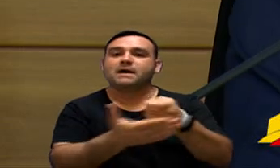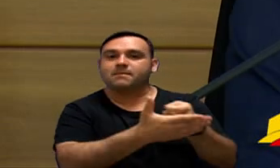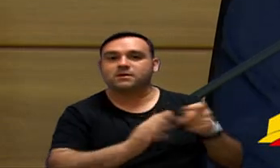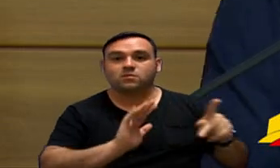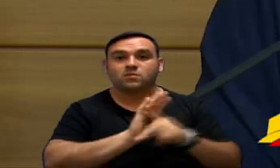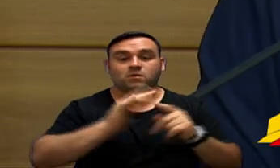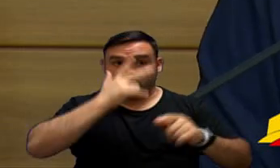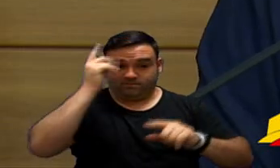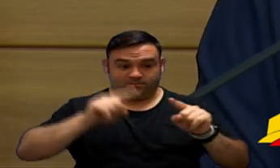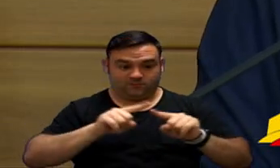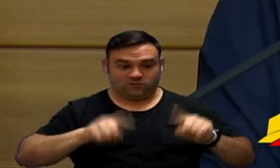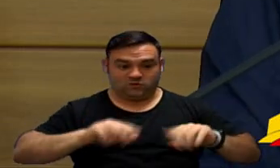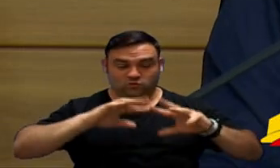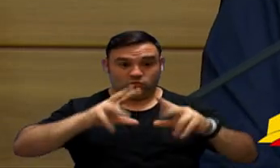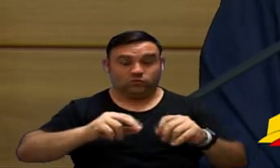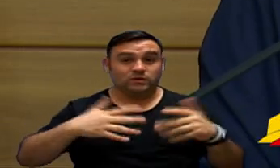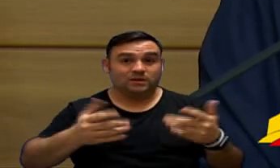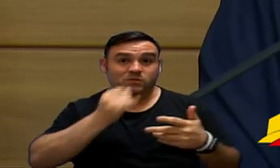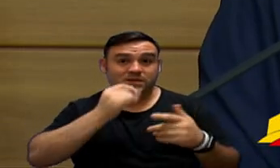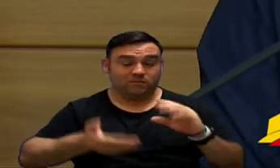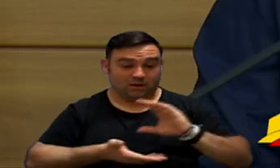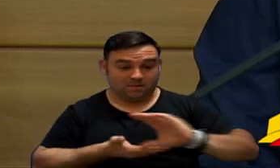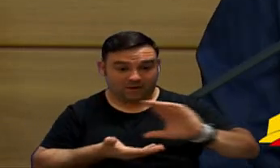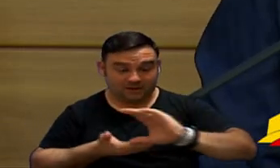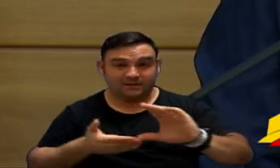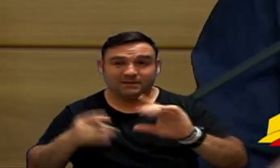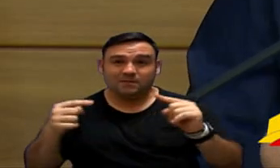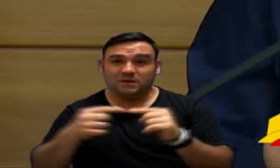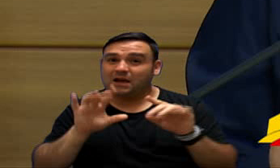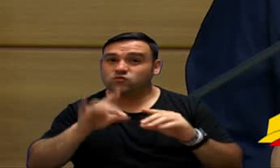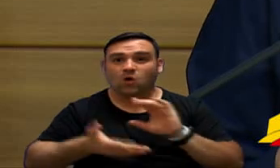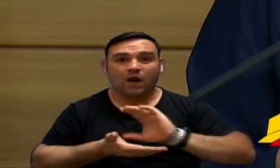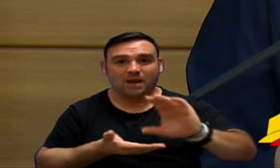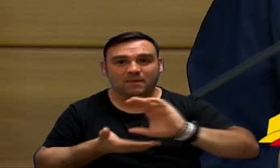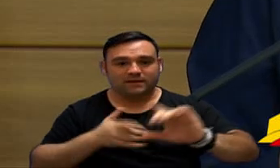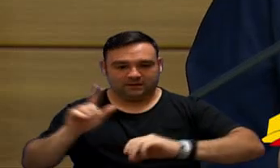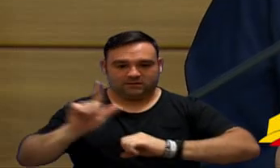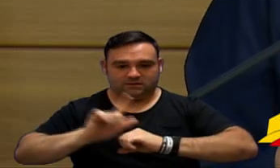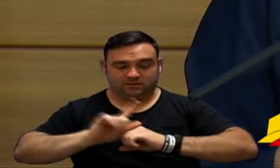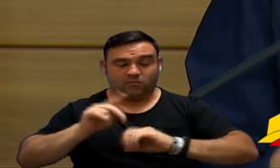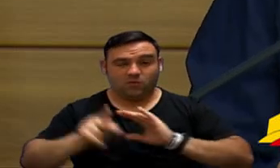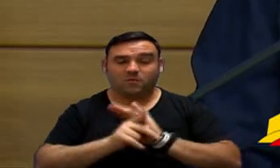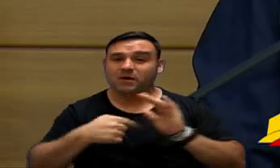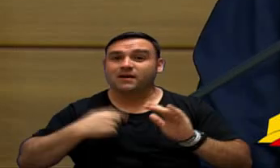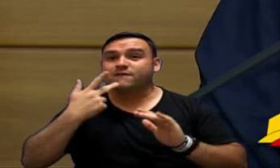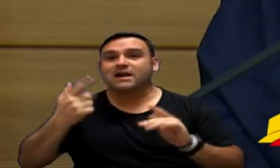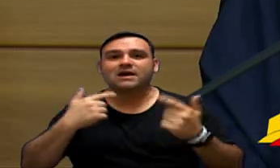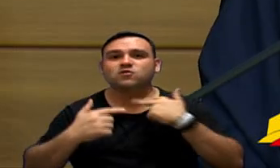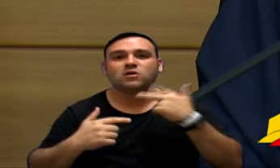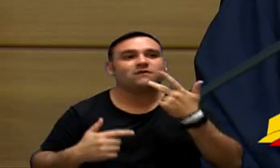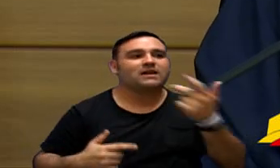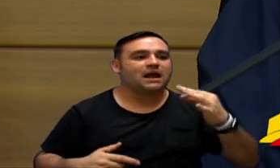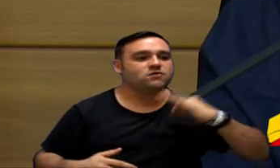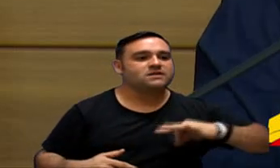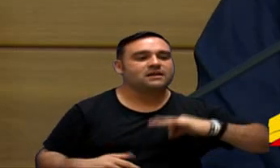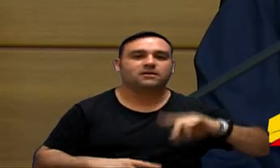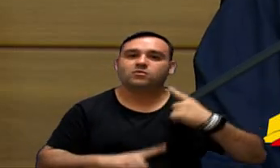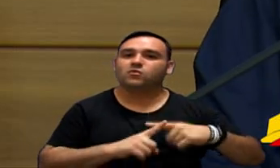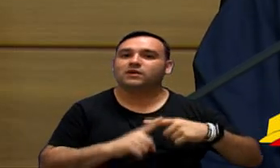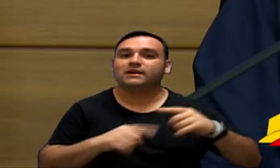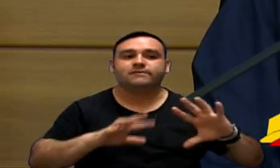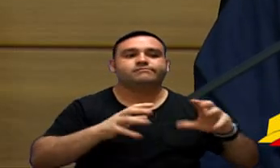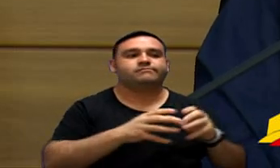dos trabalhadores. Quanto ao repasse, e é só sobre o repasse enquanto gestor que eu posso falar. Eu não posso falar sobre o salário, porque